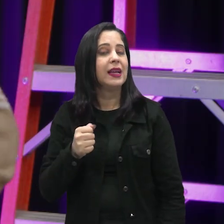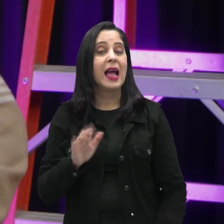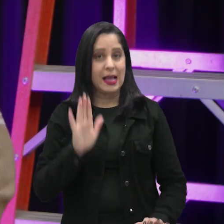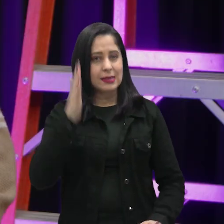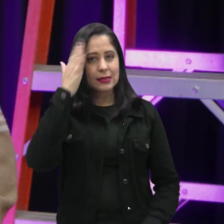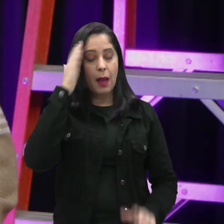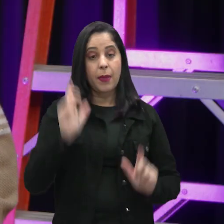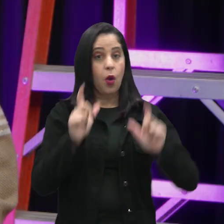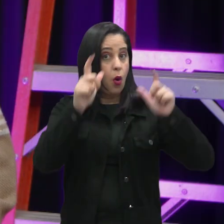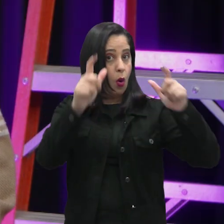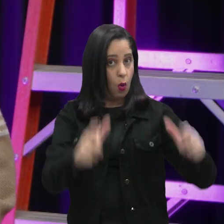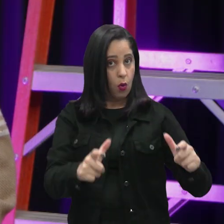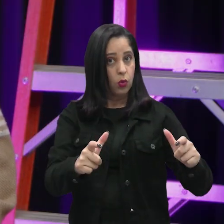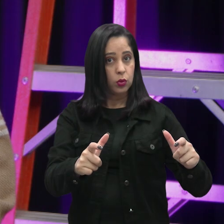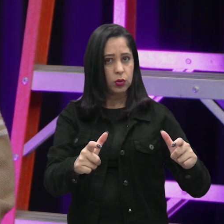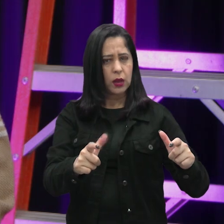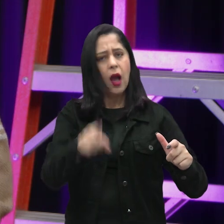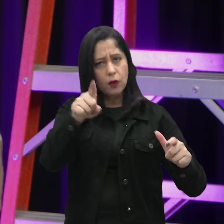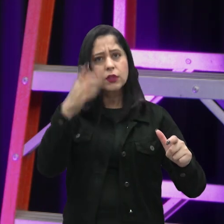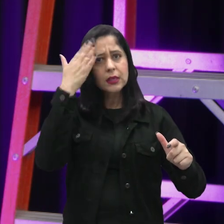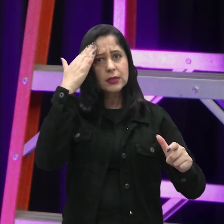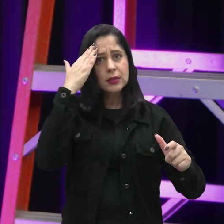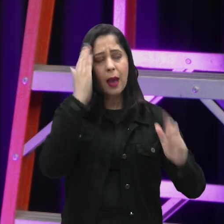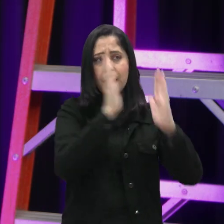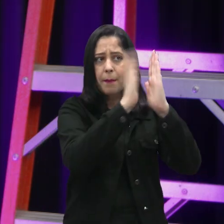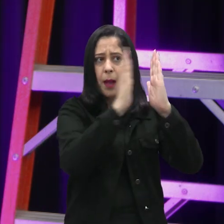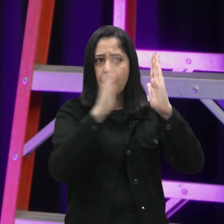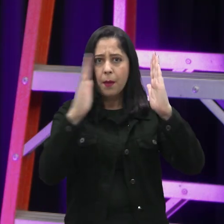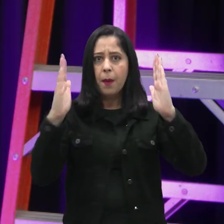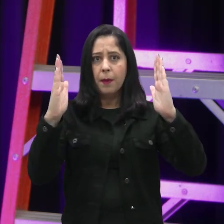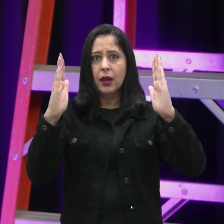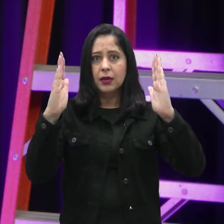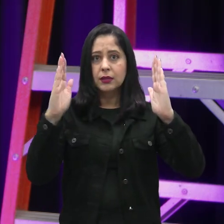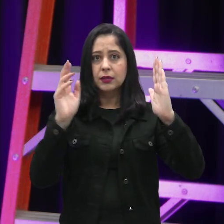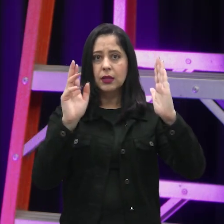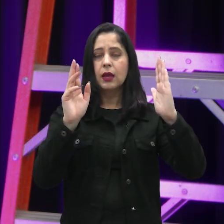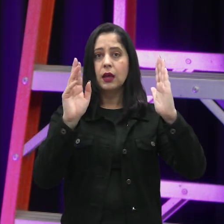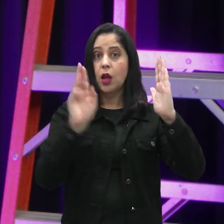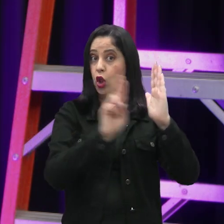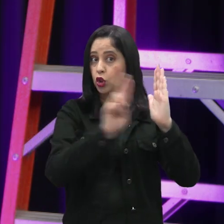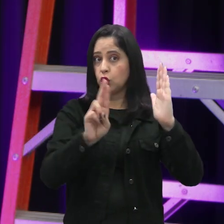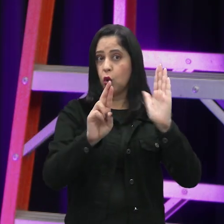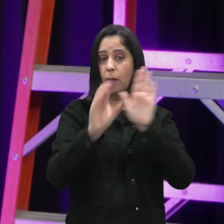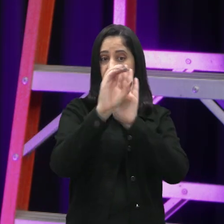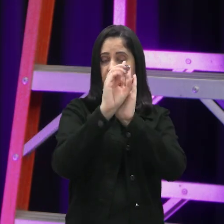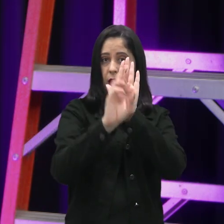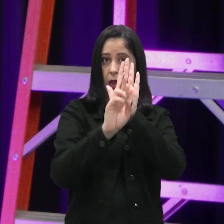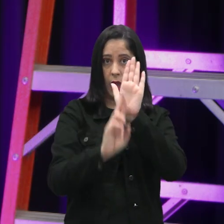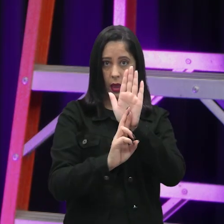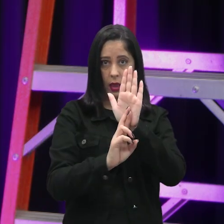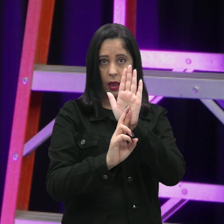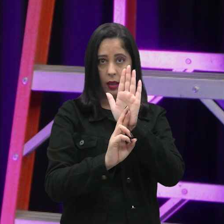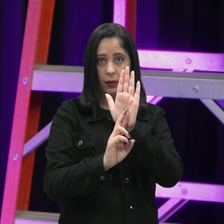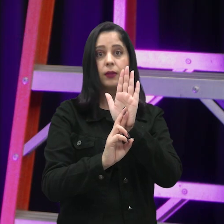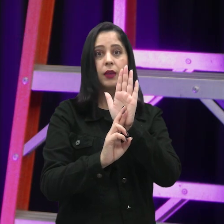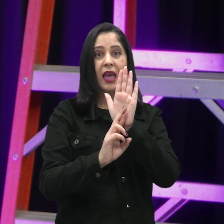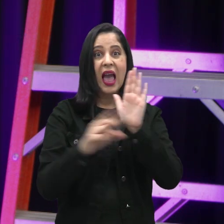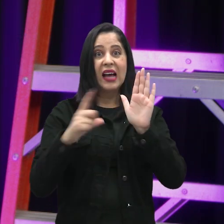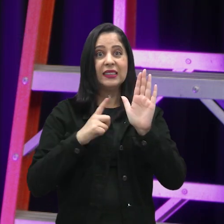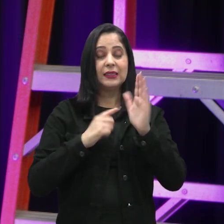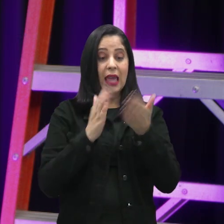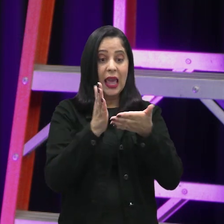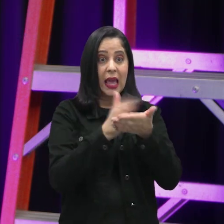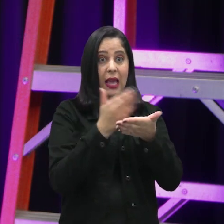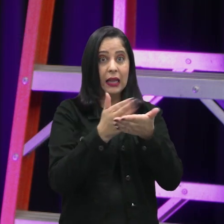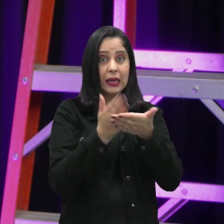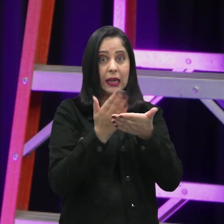um desses espaços aqui na nossa cidade, viu? Você sabia que a Biblioteca Pública Municipal Cassiano Ricardo, além de ser um patrimônio histórico, tem no